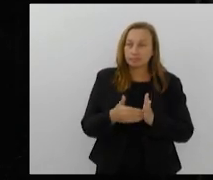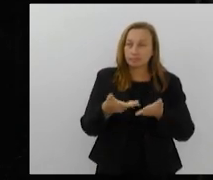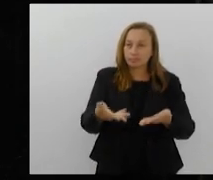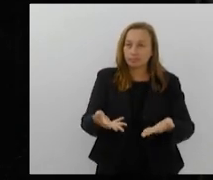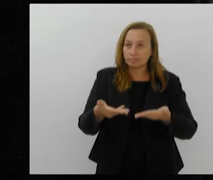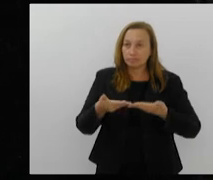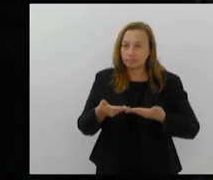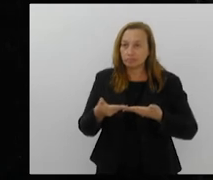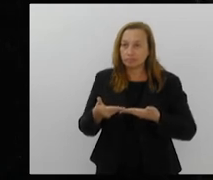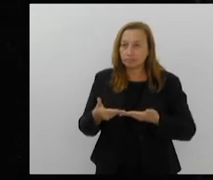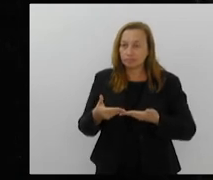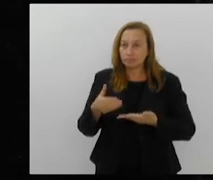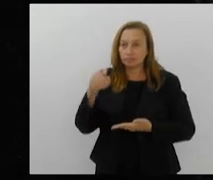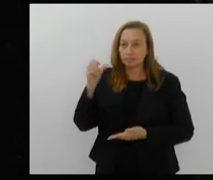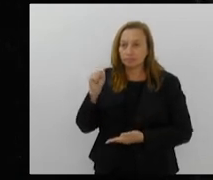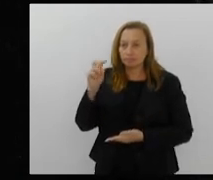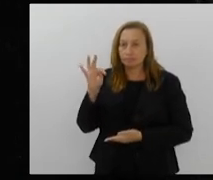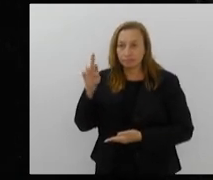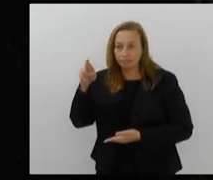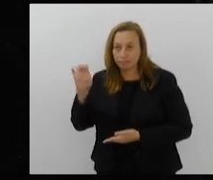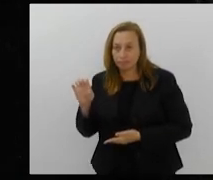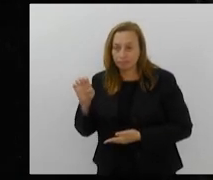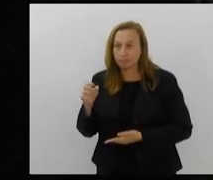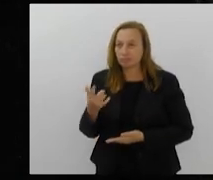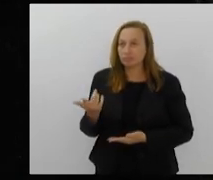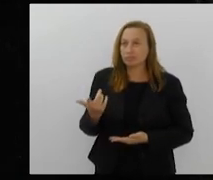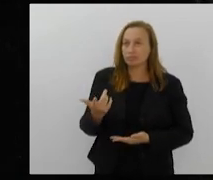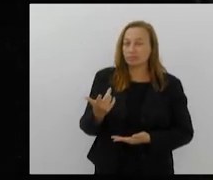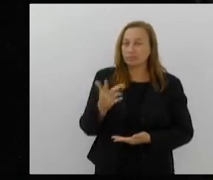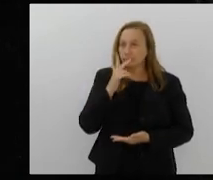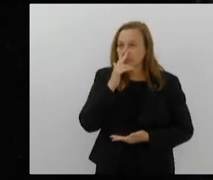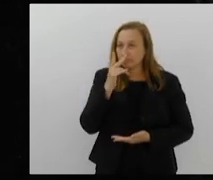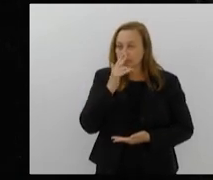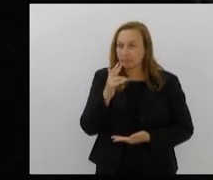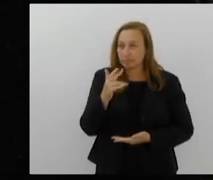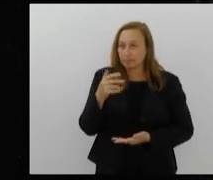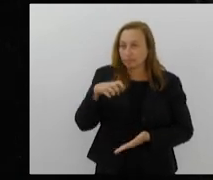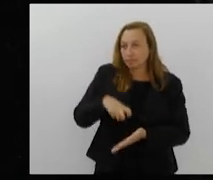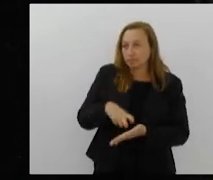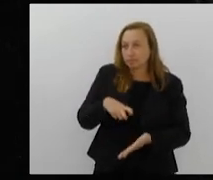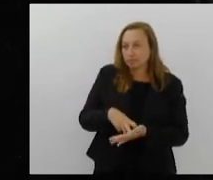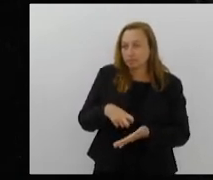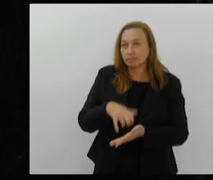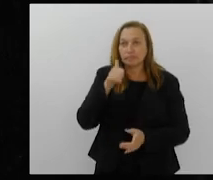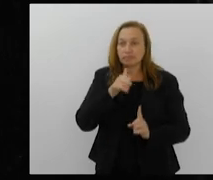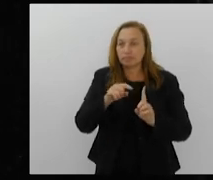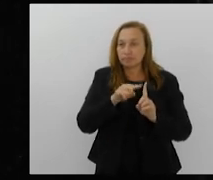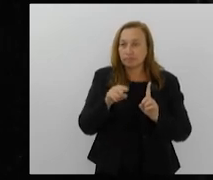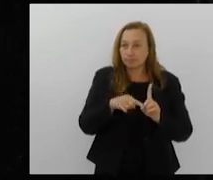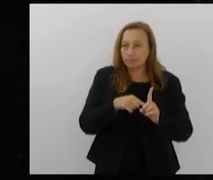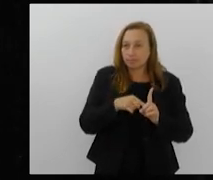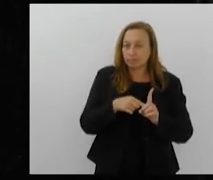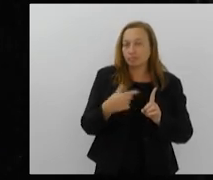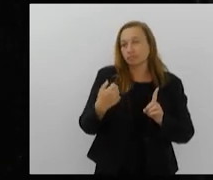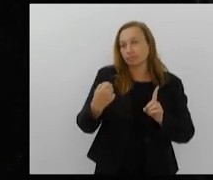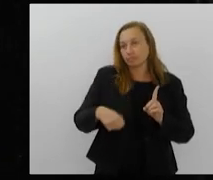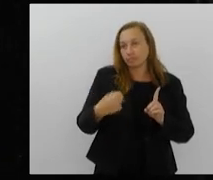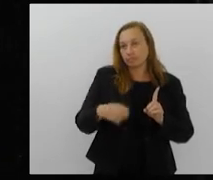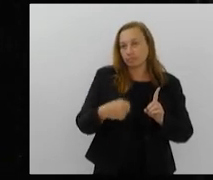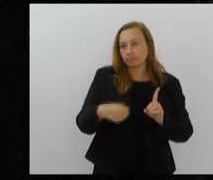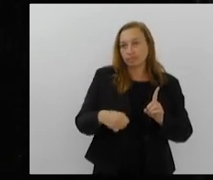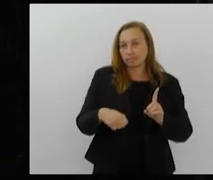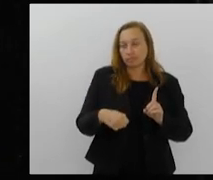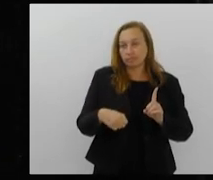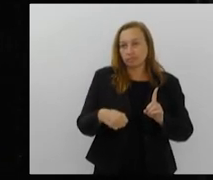suplente, como se fosse uma punição para que as mulheres que engravidassem tivessem que chamar necessariamente um